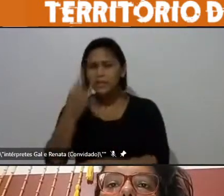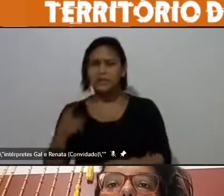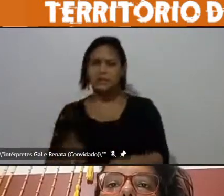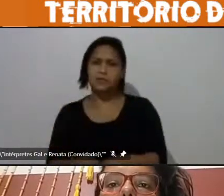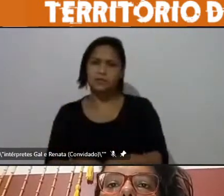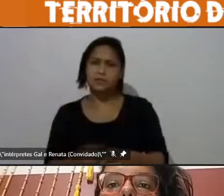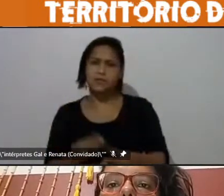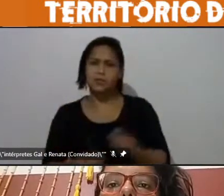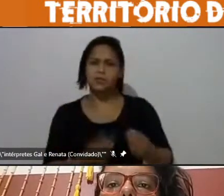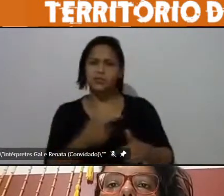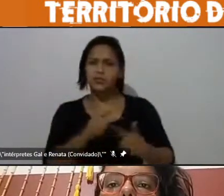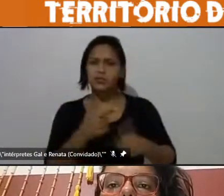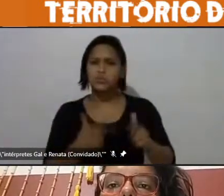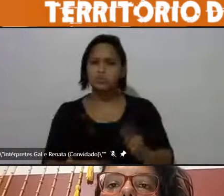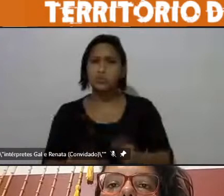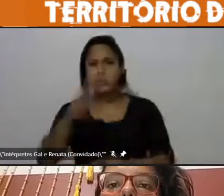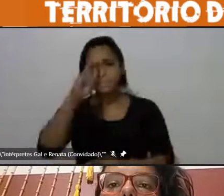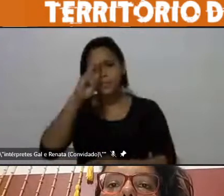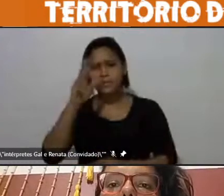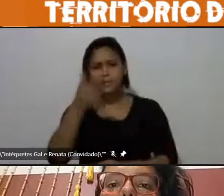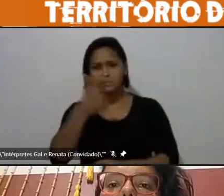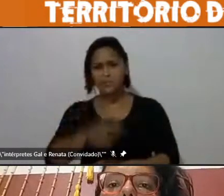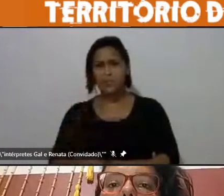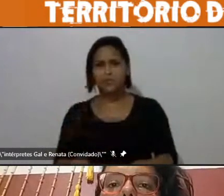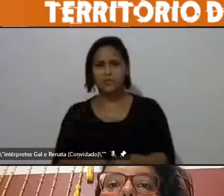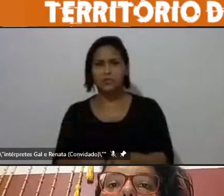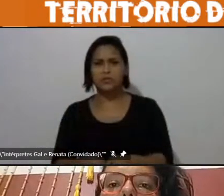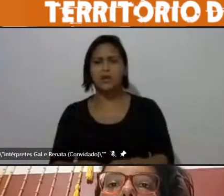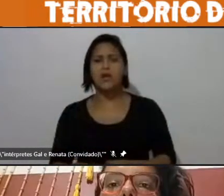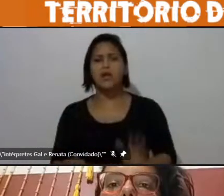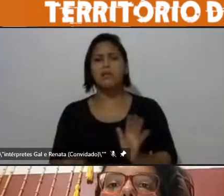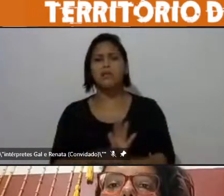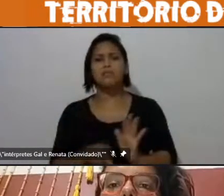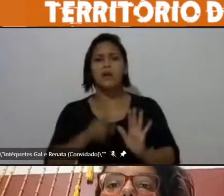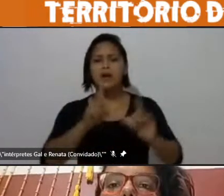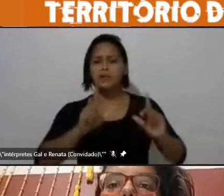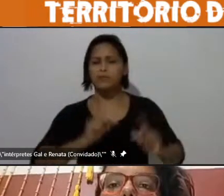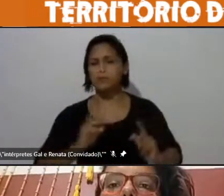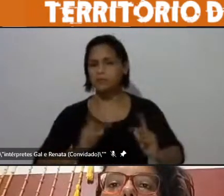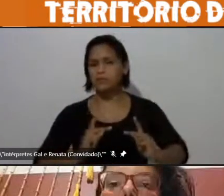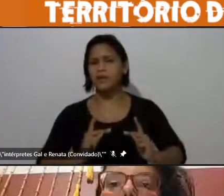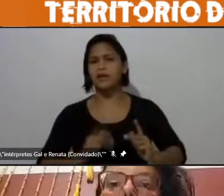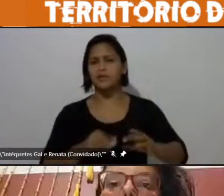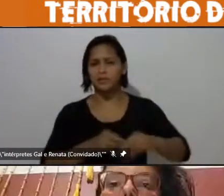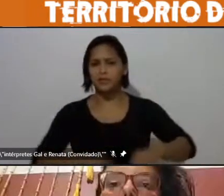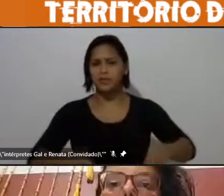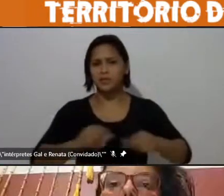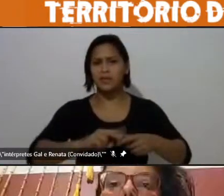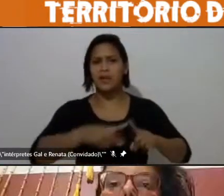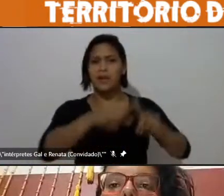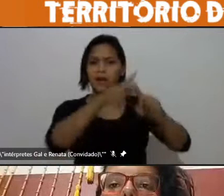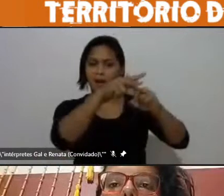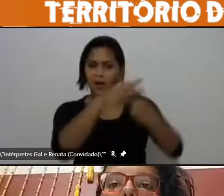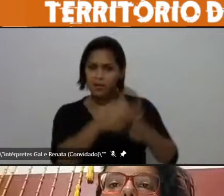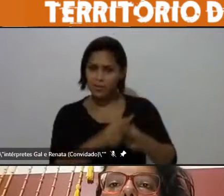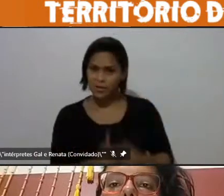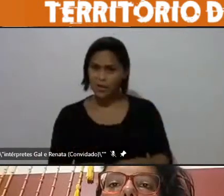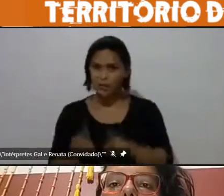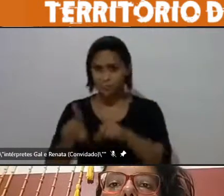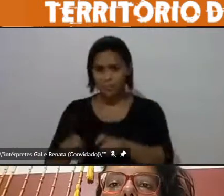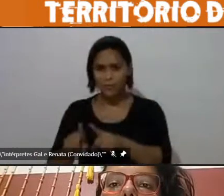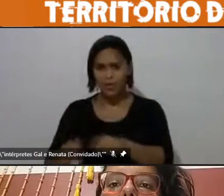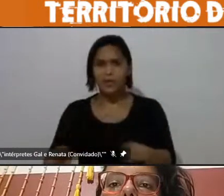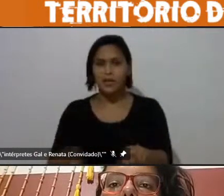aí outras questões, repensando, né, a propriedade privada da terra, né, a relação da reforma agrária,